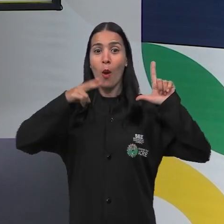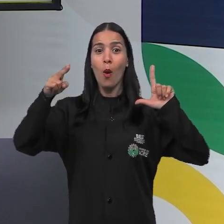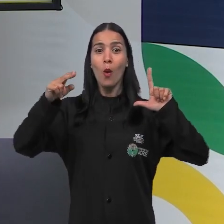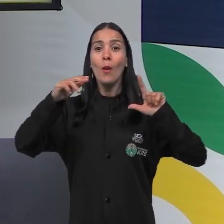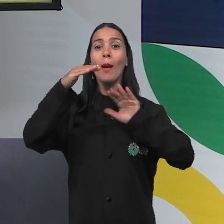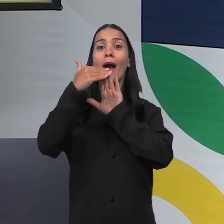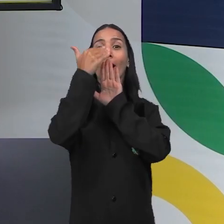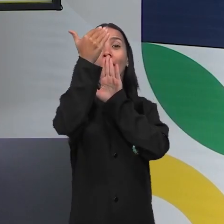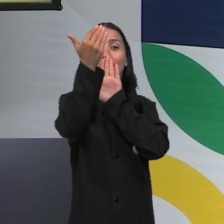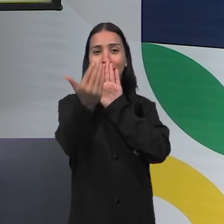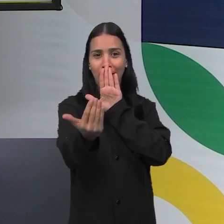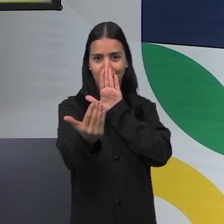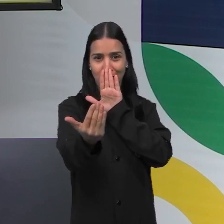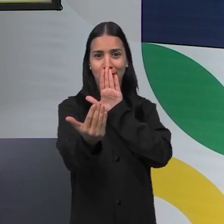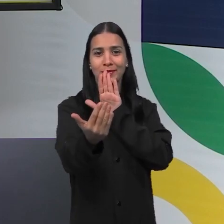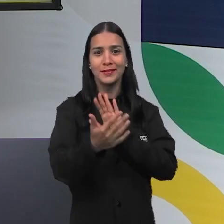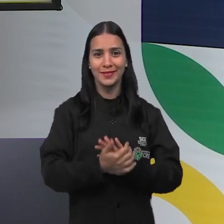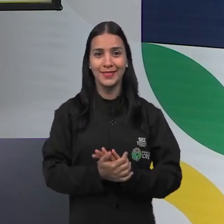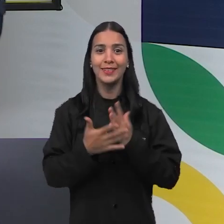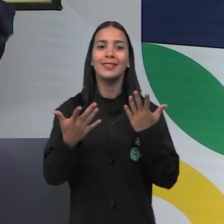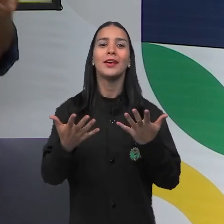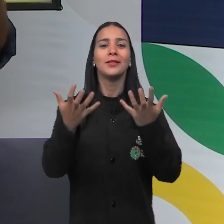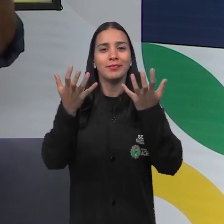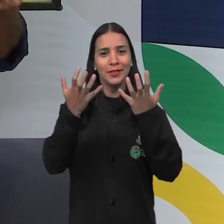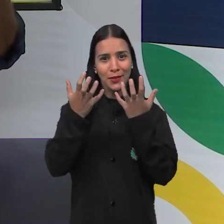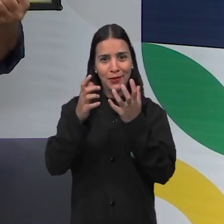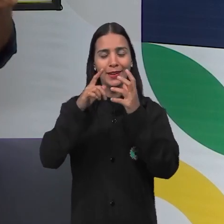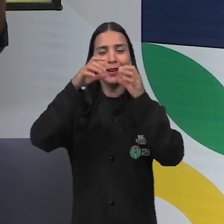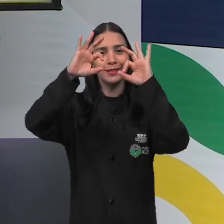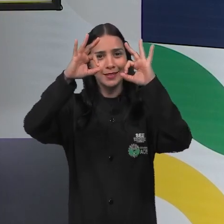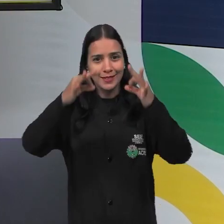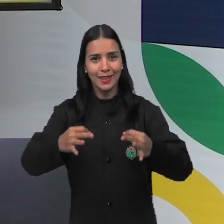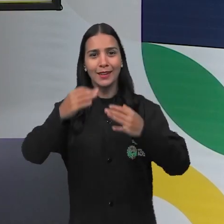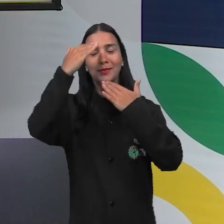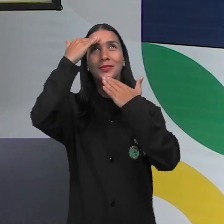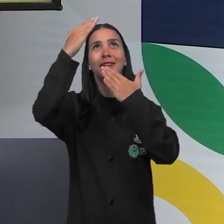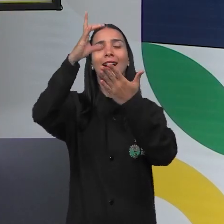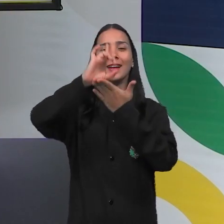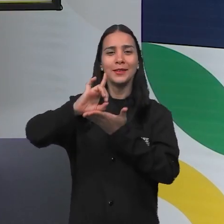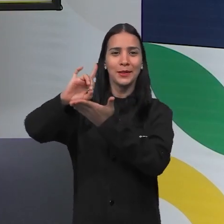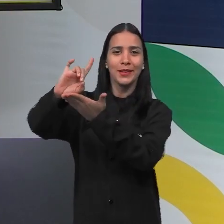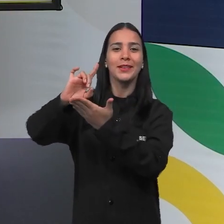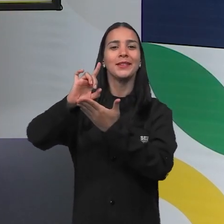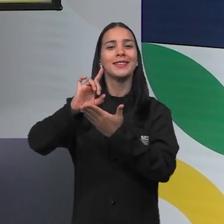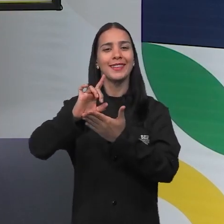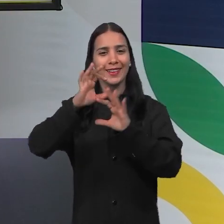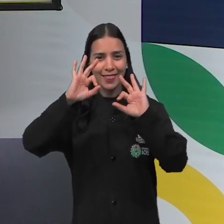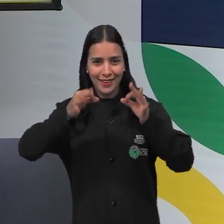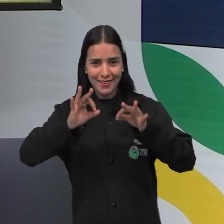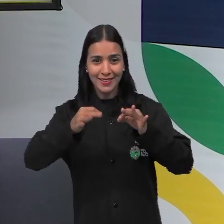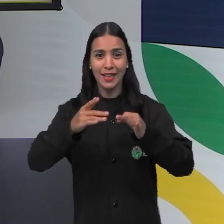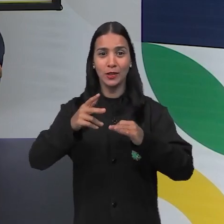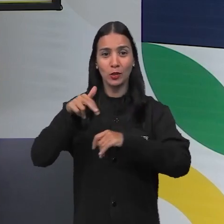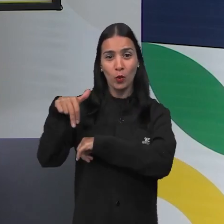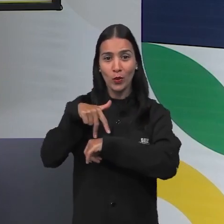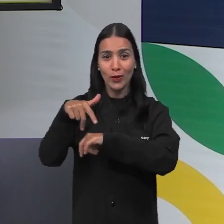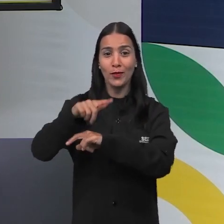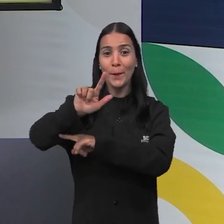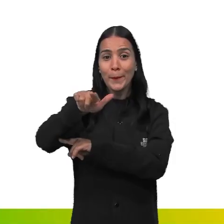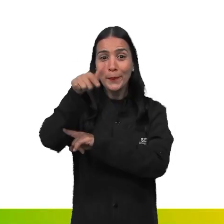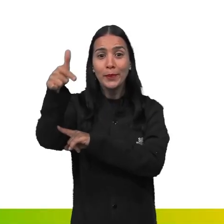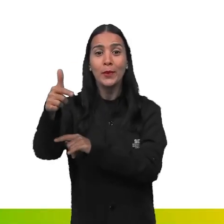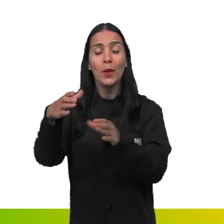fazer ponto aonde? Isso mesmo, obrigado, Senhor. No campo adversário. Então, vamos ver onde